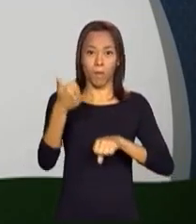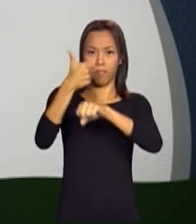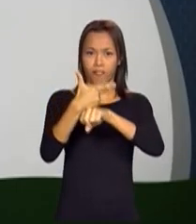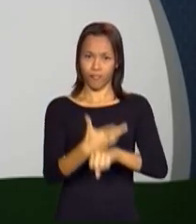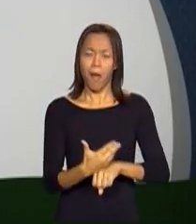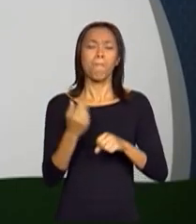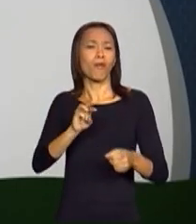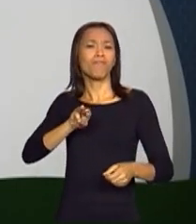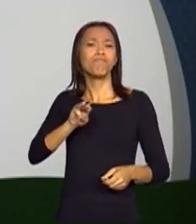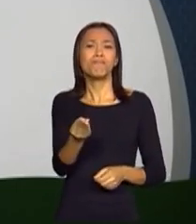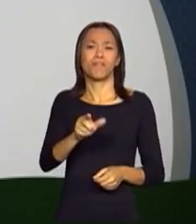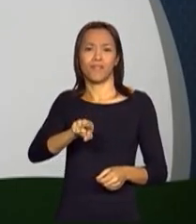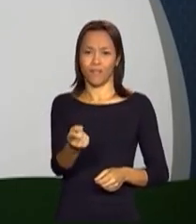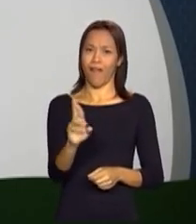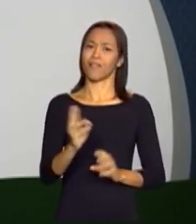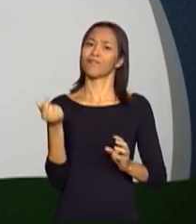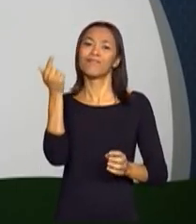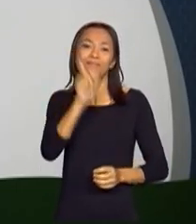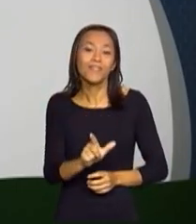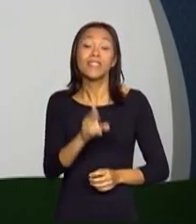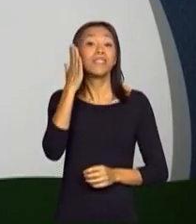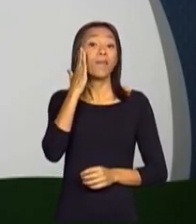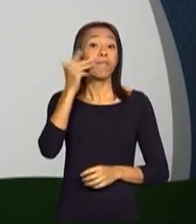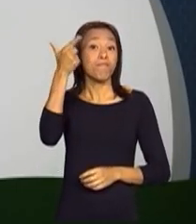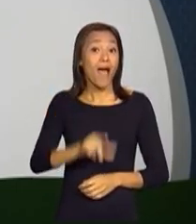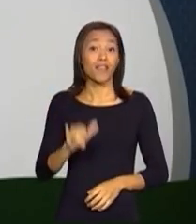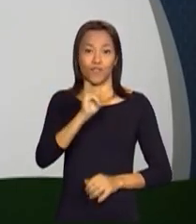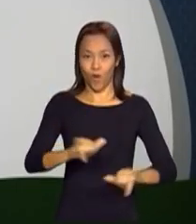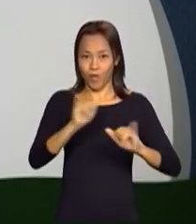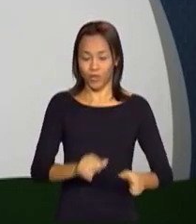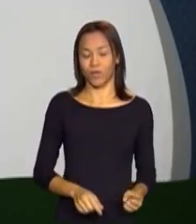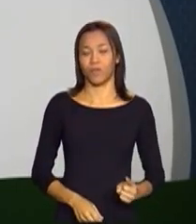podem ganhar até R$3.000. Saiba mais em